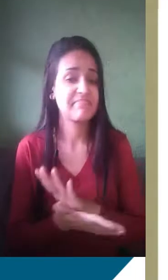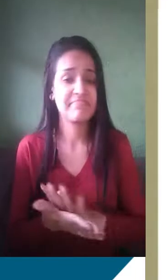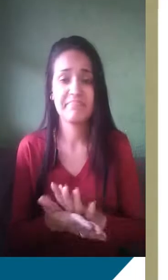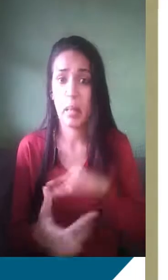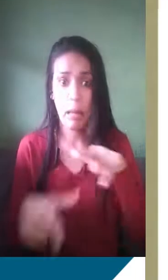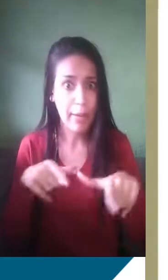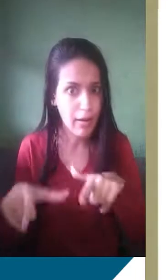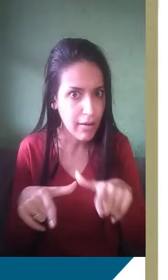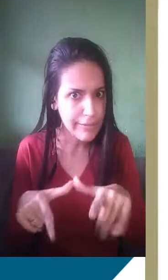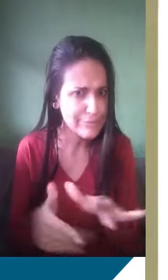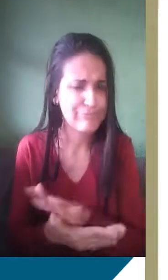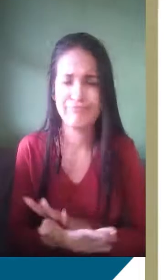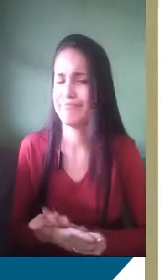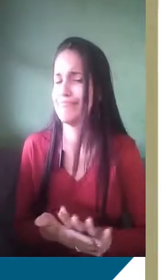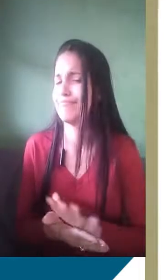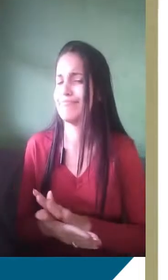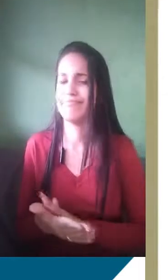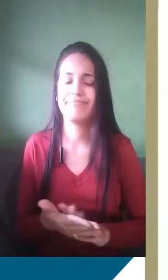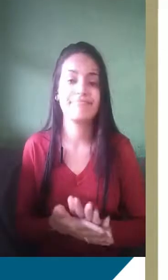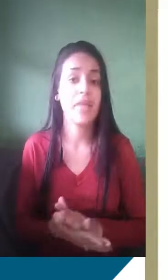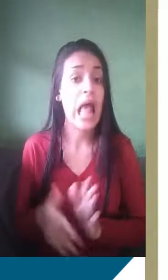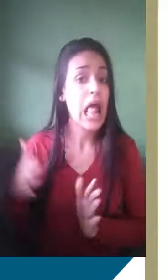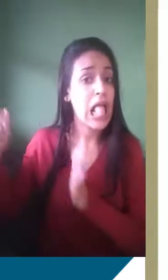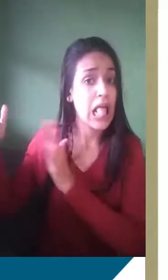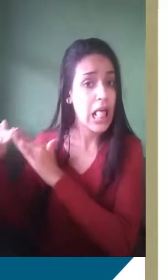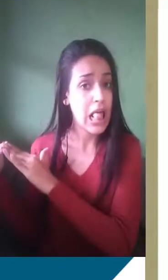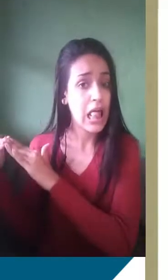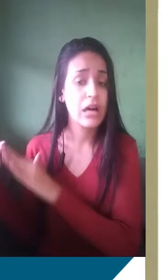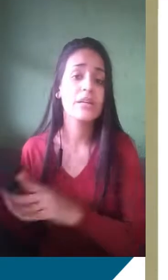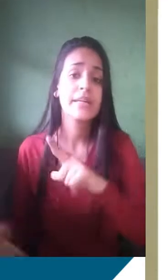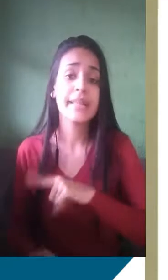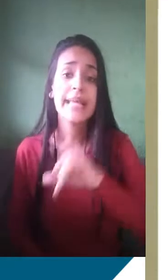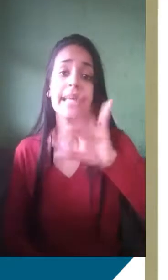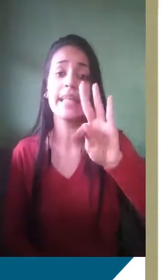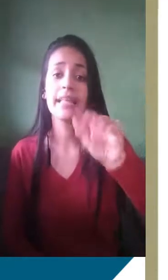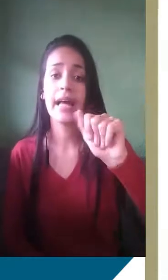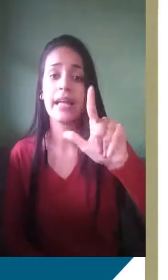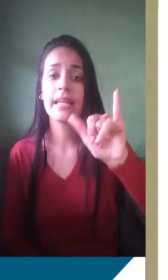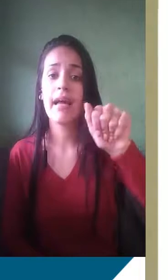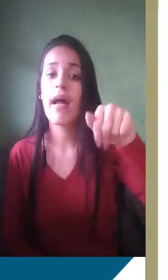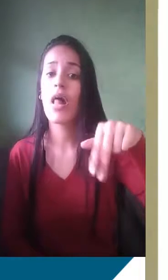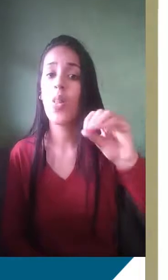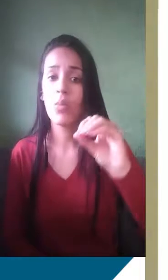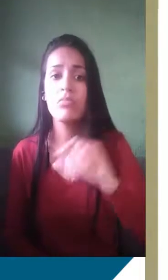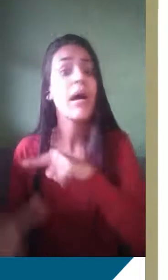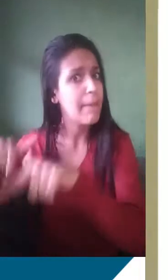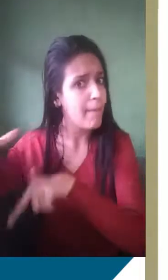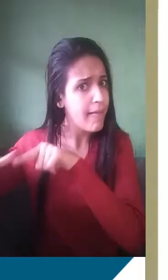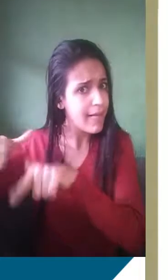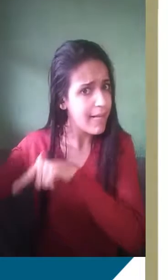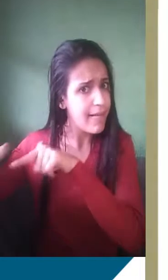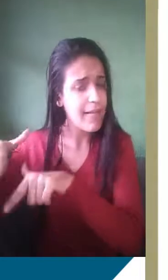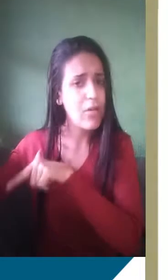ele. Perto morava um italiano já bastante arranjado, mas que ainda assim trabalhava o dia inteiro. Por